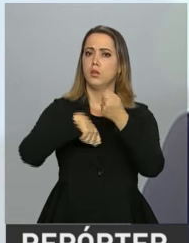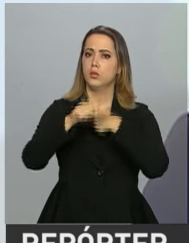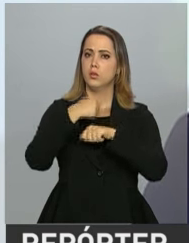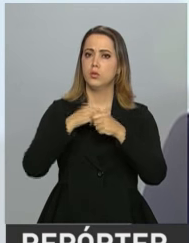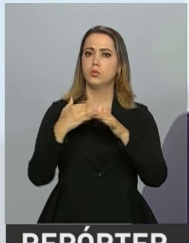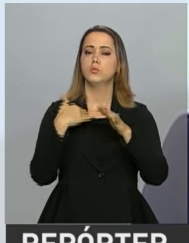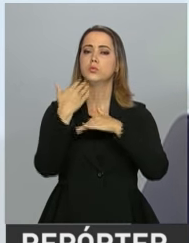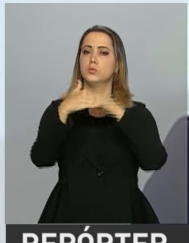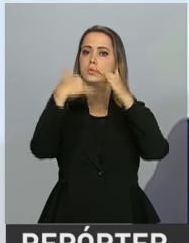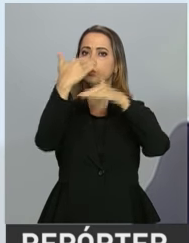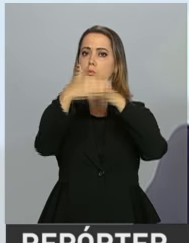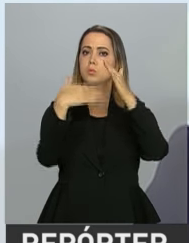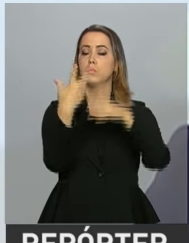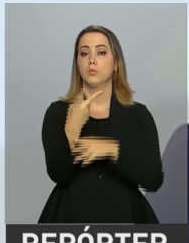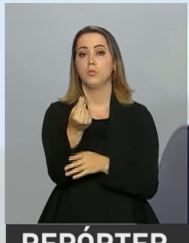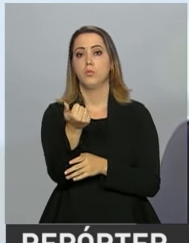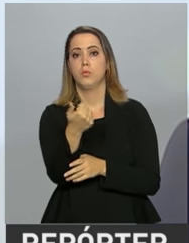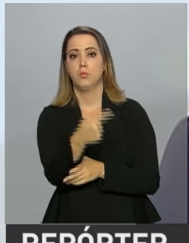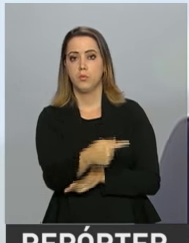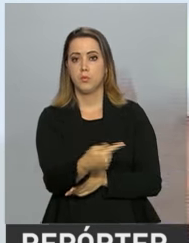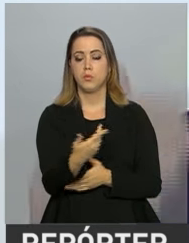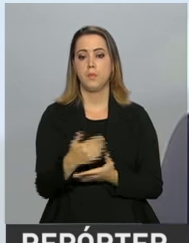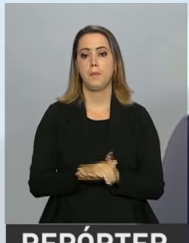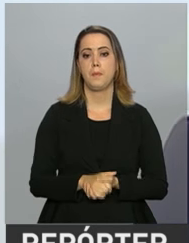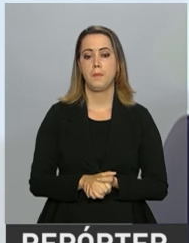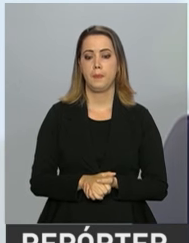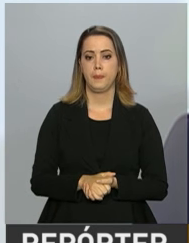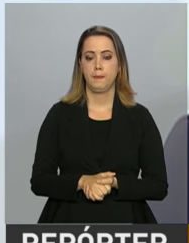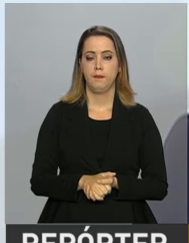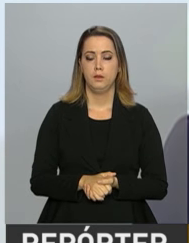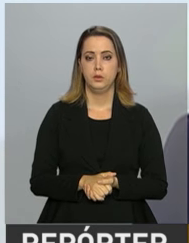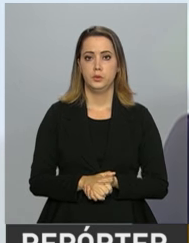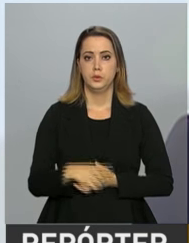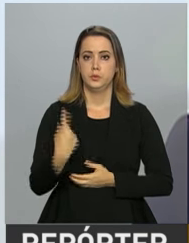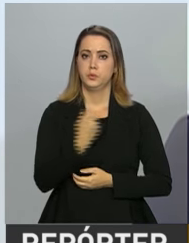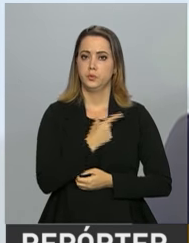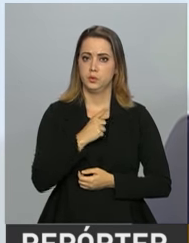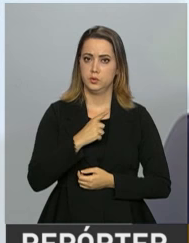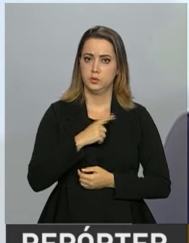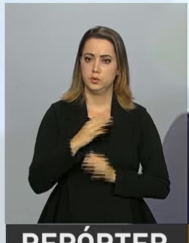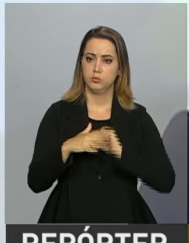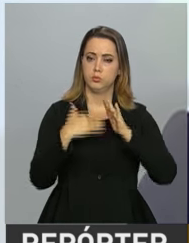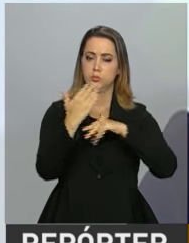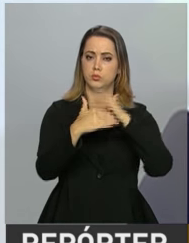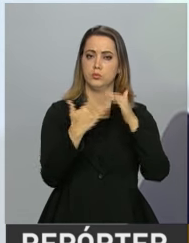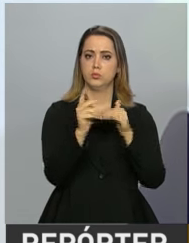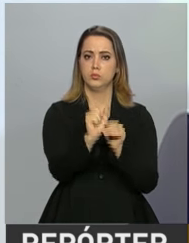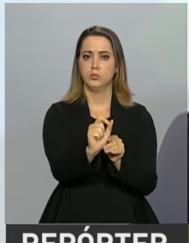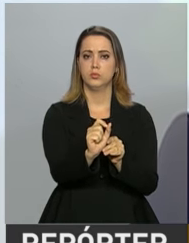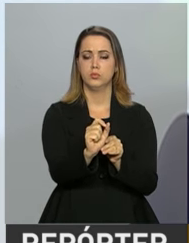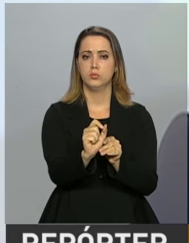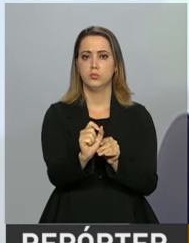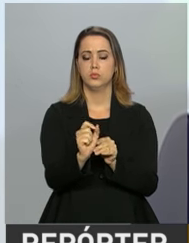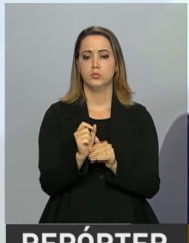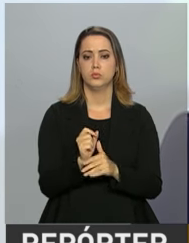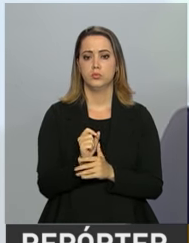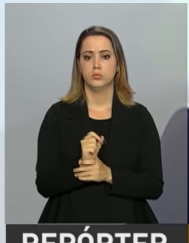ter crescimento em 2017. Temos uma expectativa, sim, de crescimento no ano que vem.